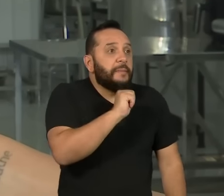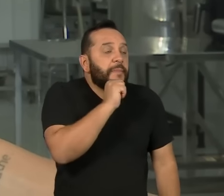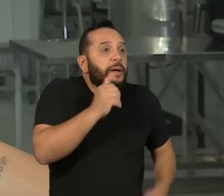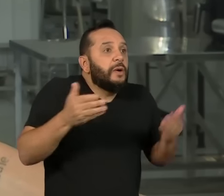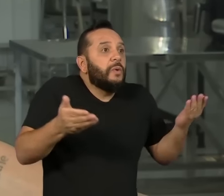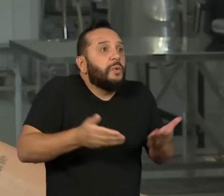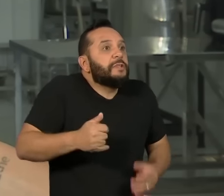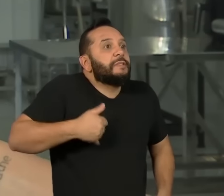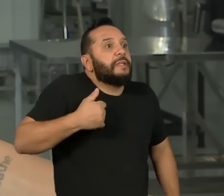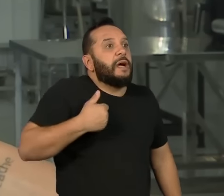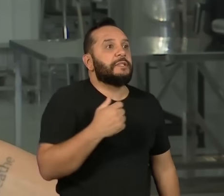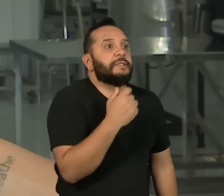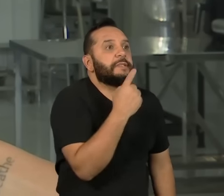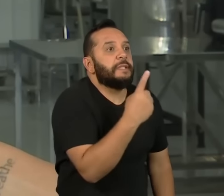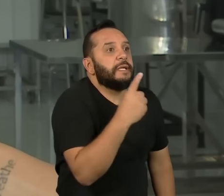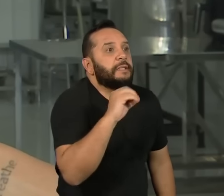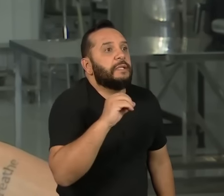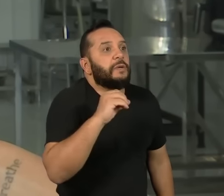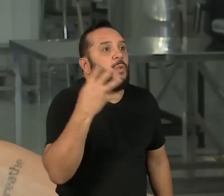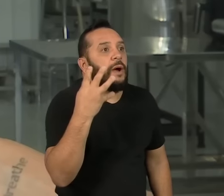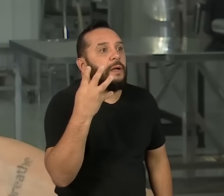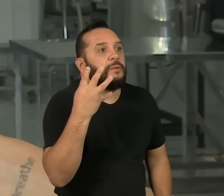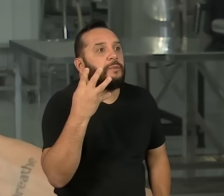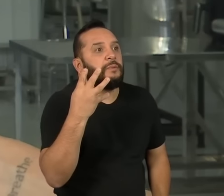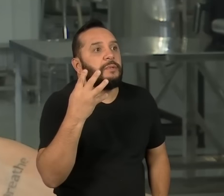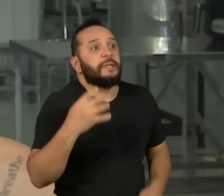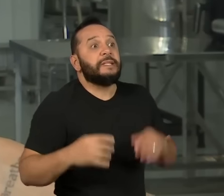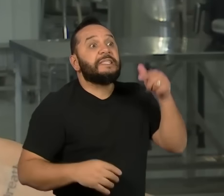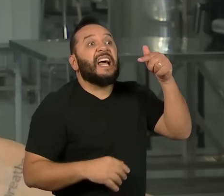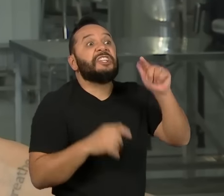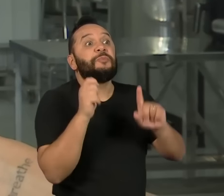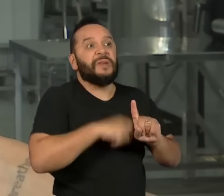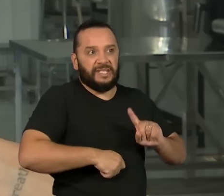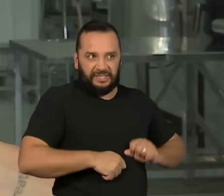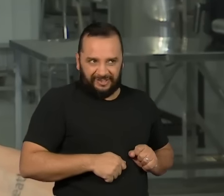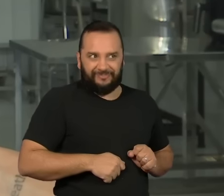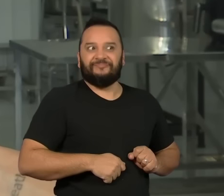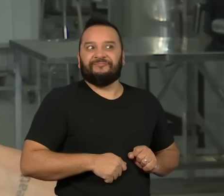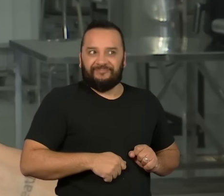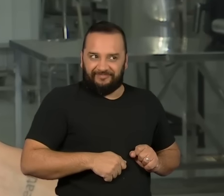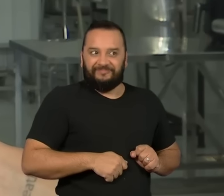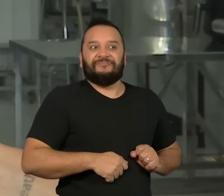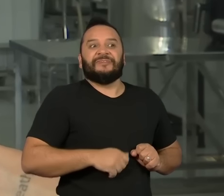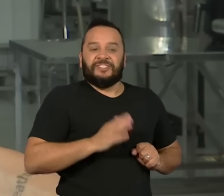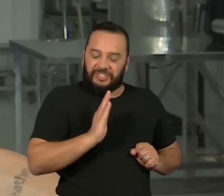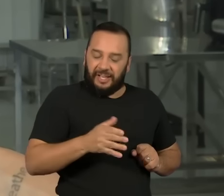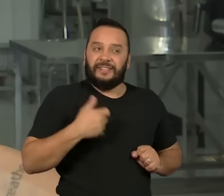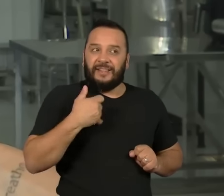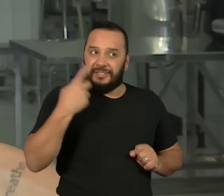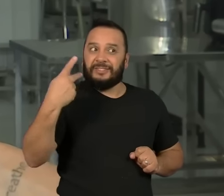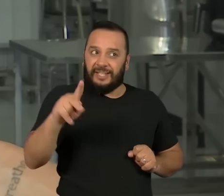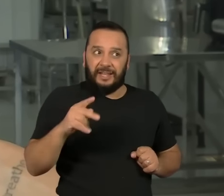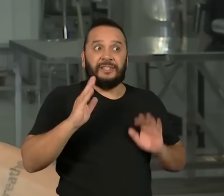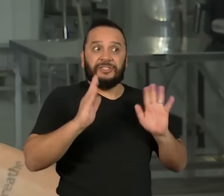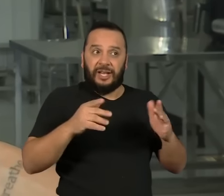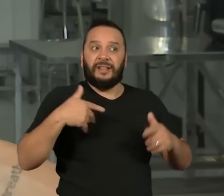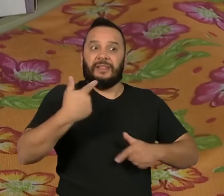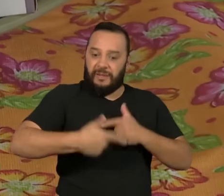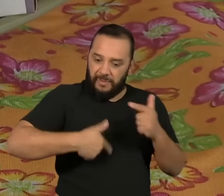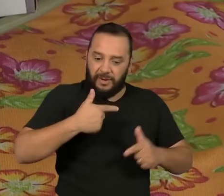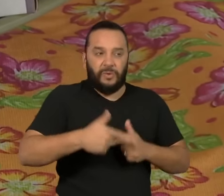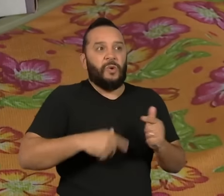anos e 7 meses, e ver o quanto ela trabalhou e aonde nós chegamos com os nossos